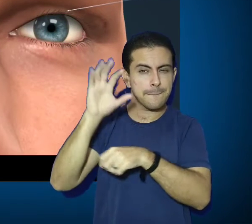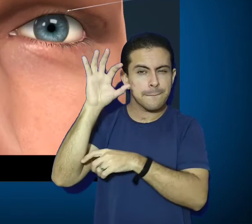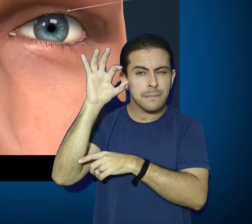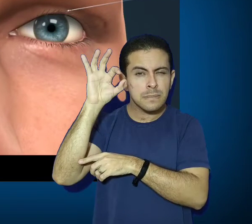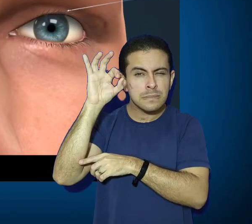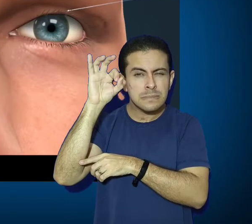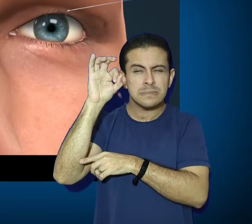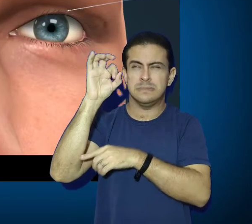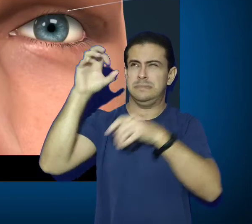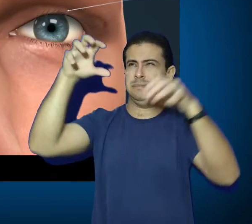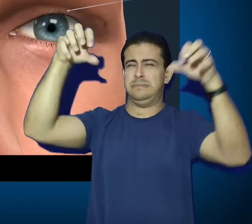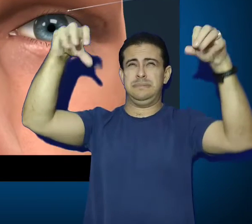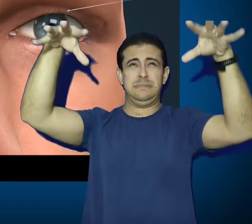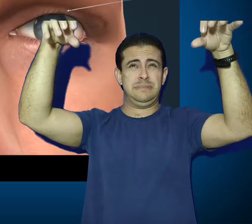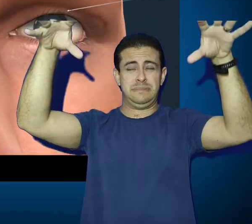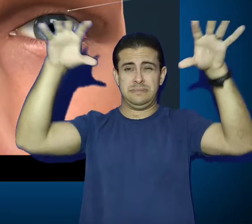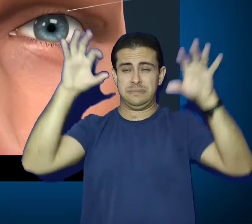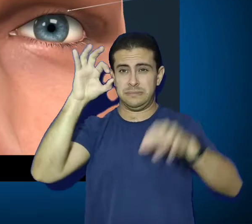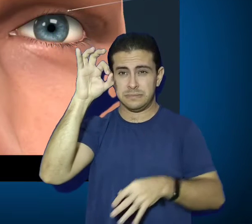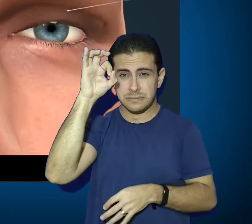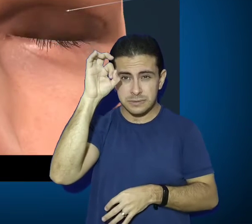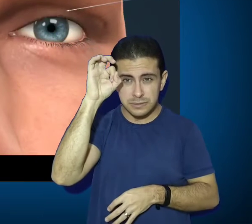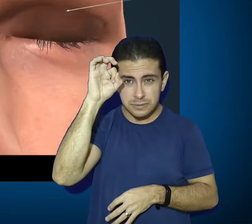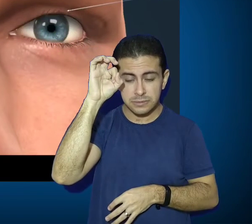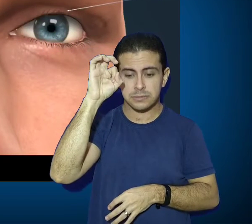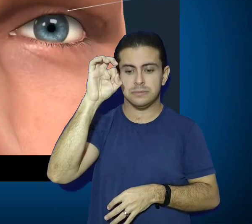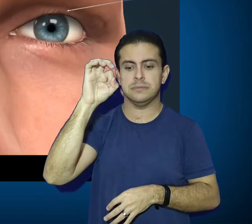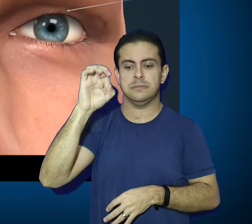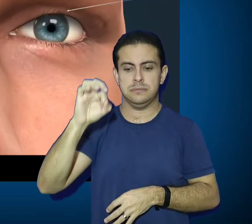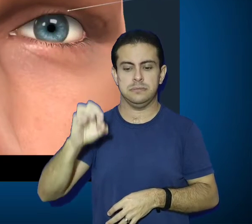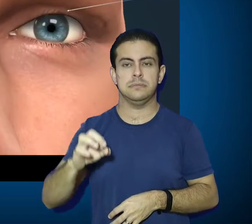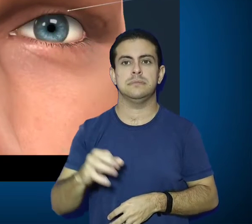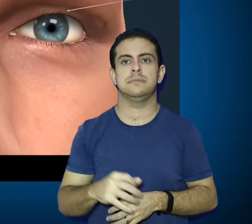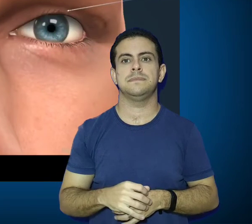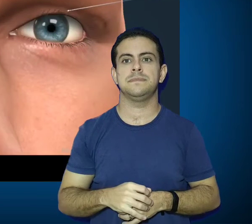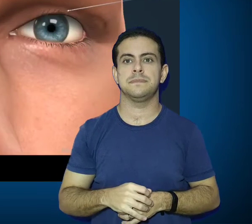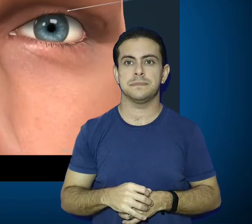devido à falta de iluminação no interior do olho, do globo ocular.